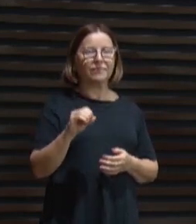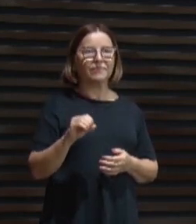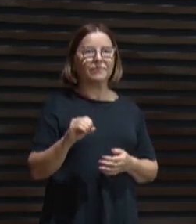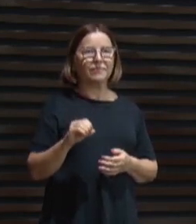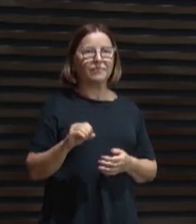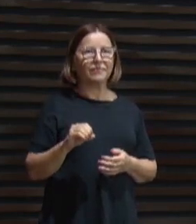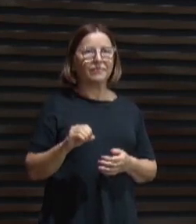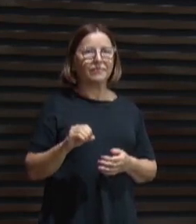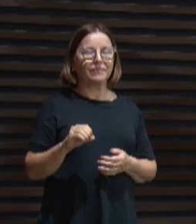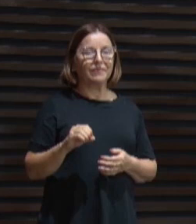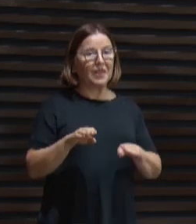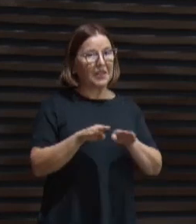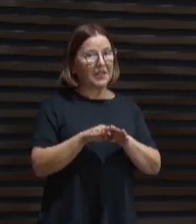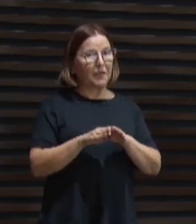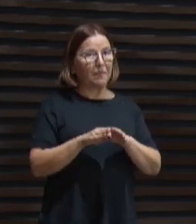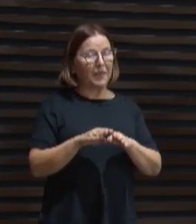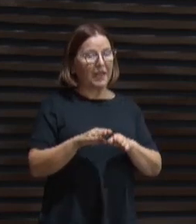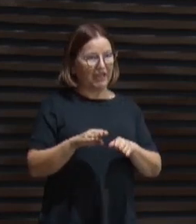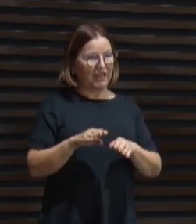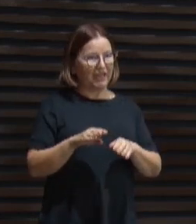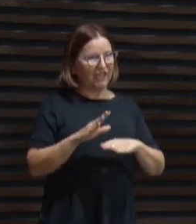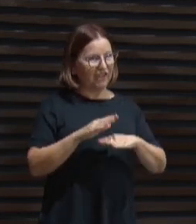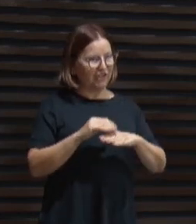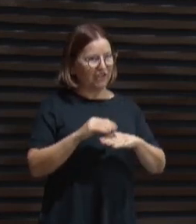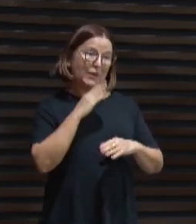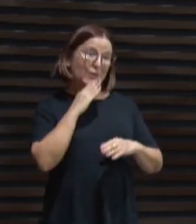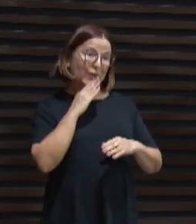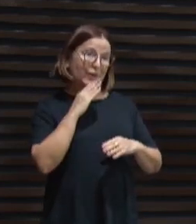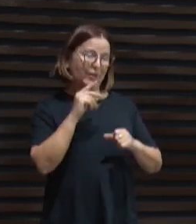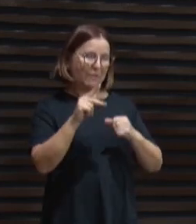Simão tem como cognome Pedro.